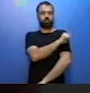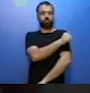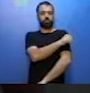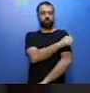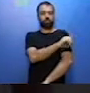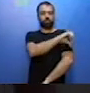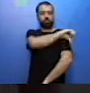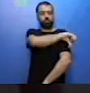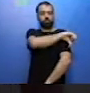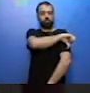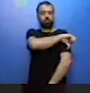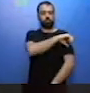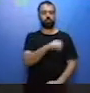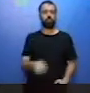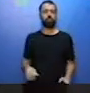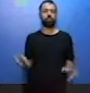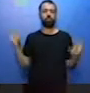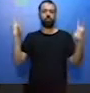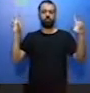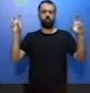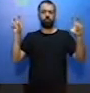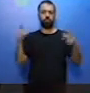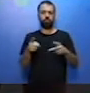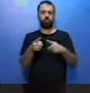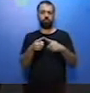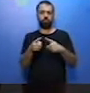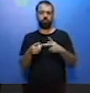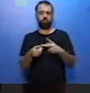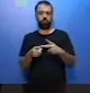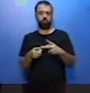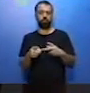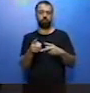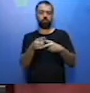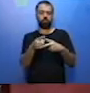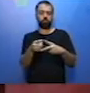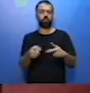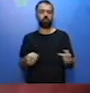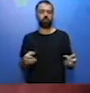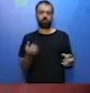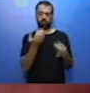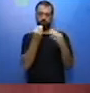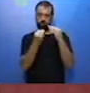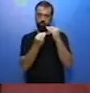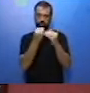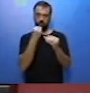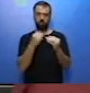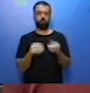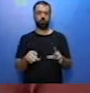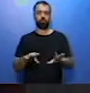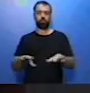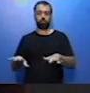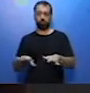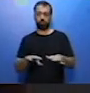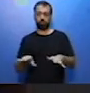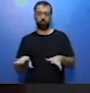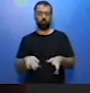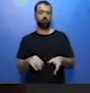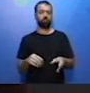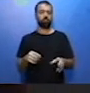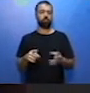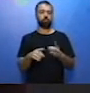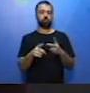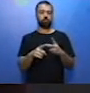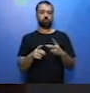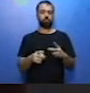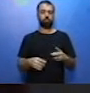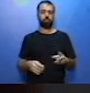dois temas comer para se movimentar e posicionando o corpo no ambiente vamos ver um pouco